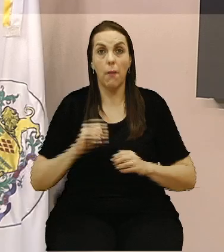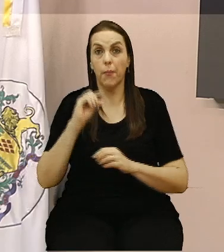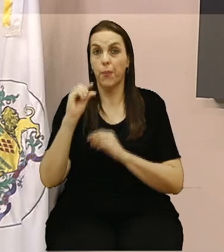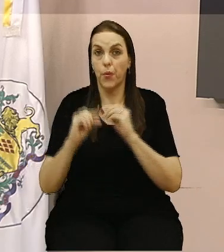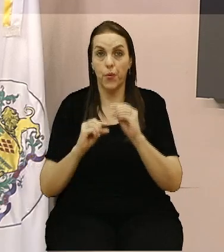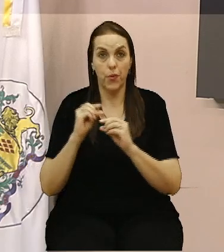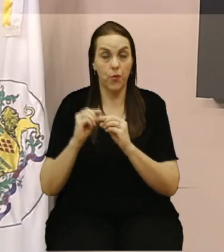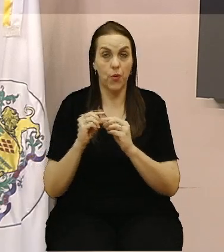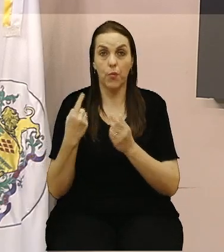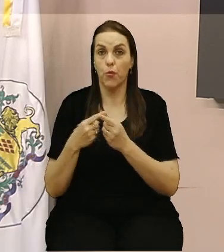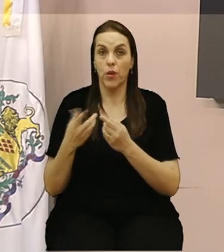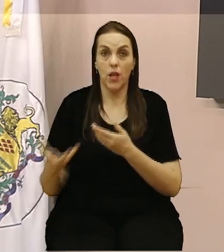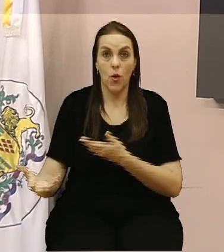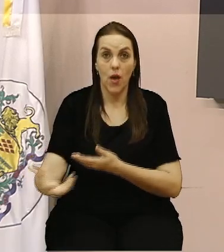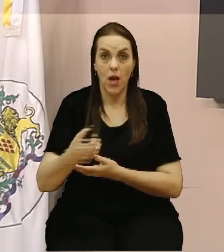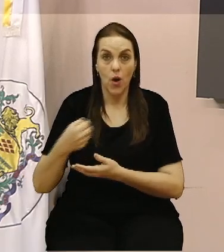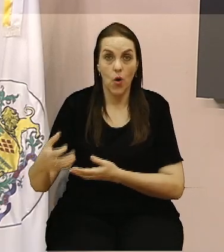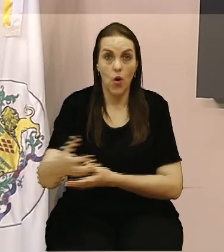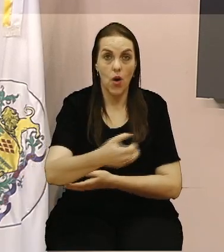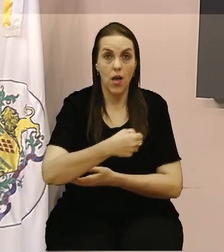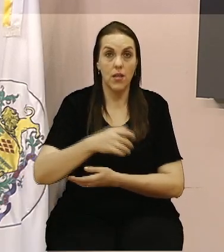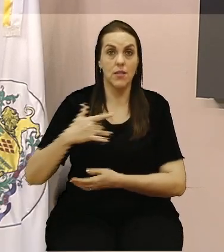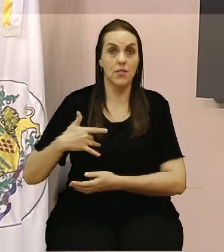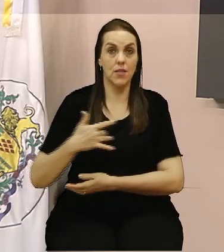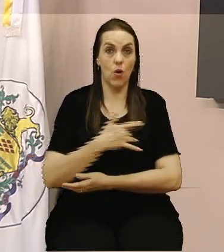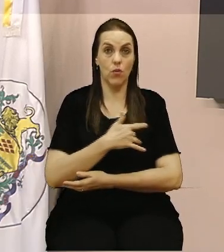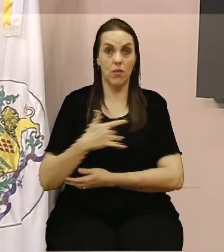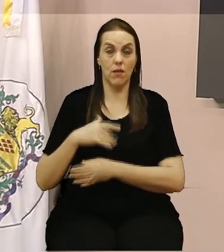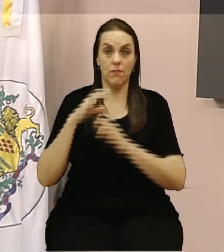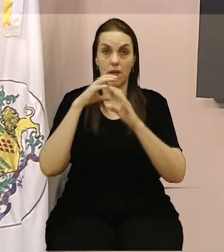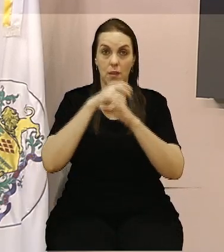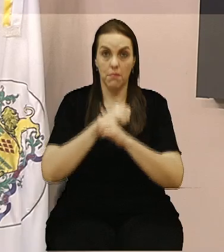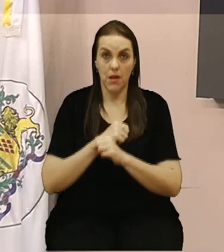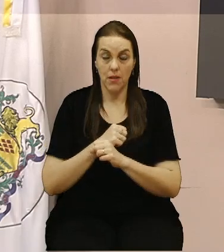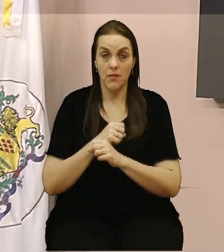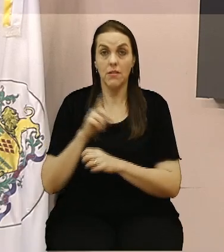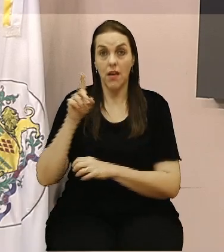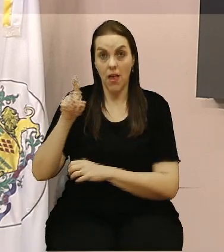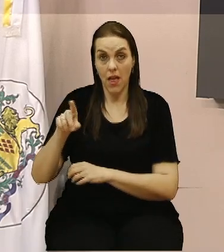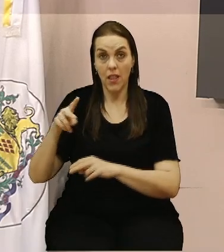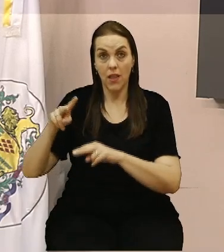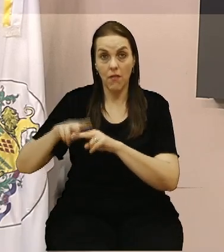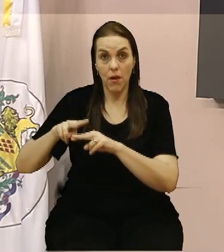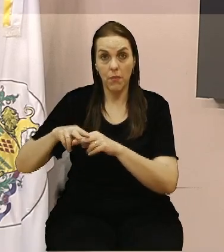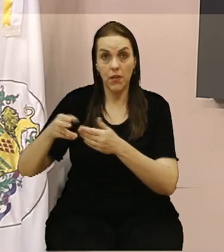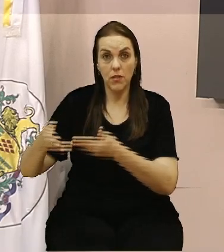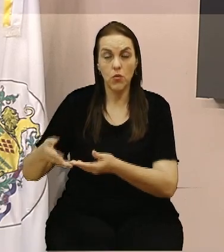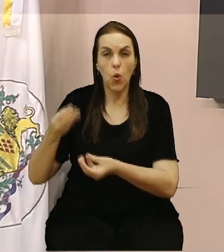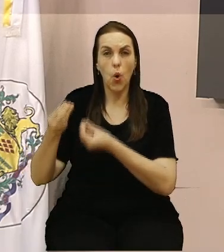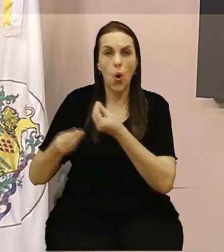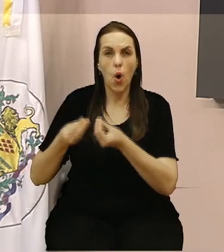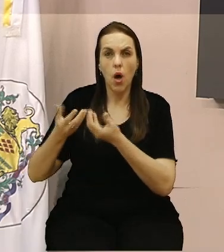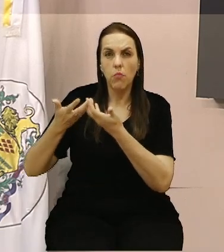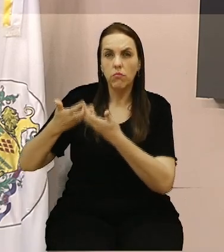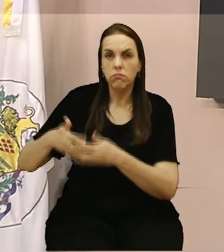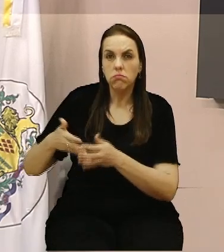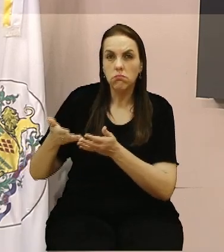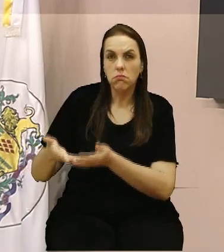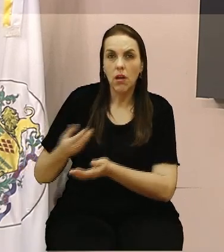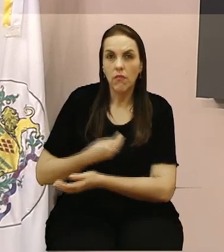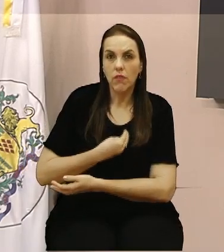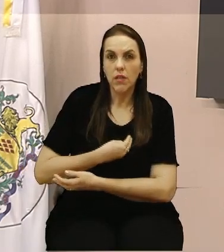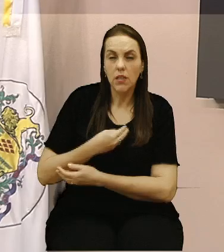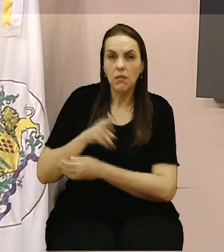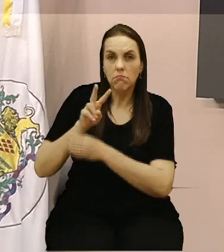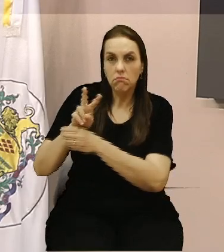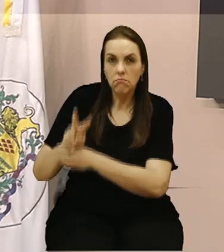não recolhem animal sadio. Esse animal estava preso lá, nem sabia qual era a situação dele, foi o fiscal averiguar e